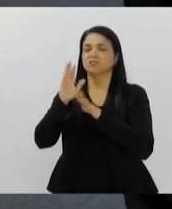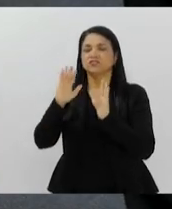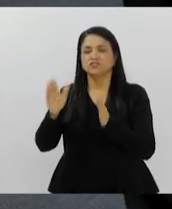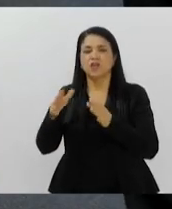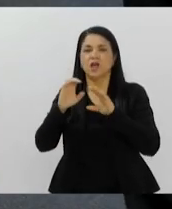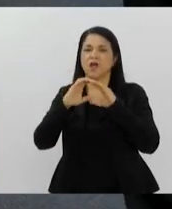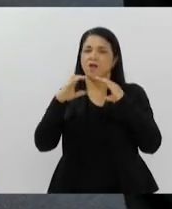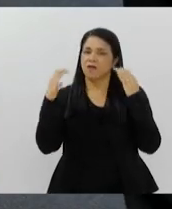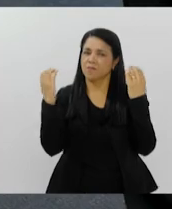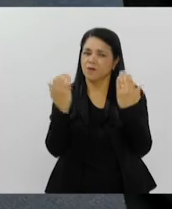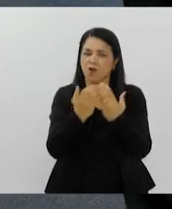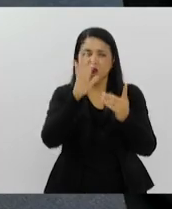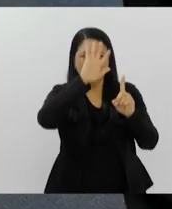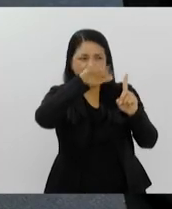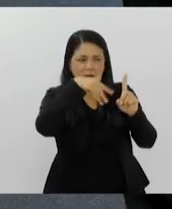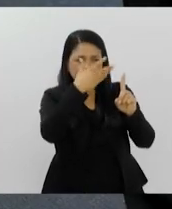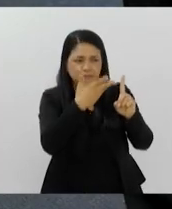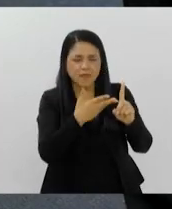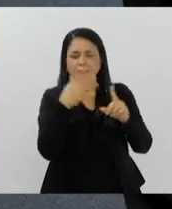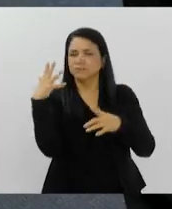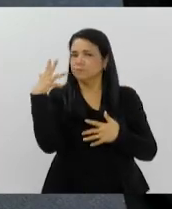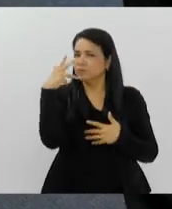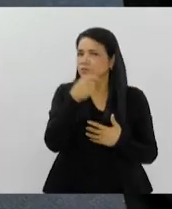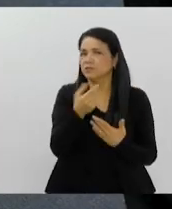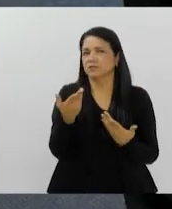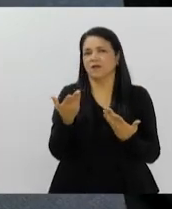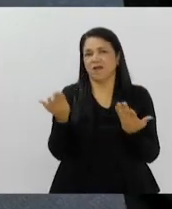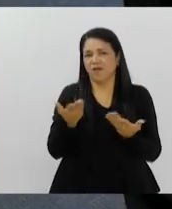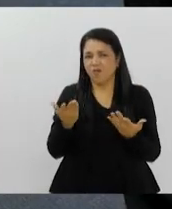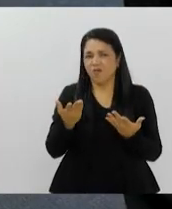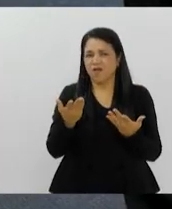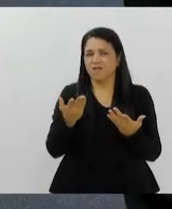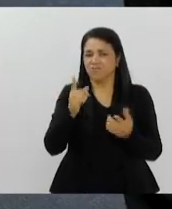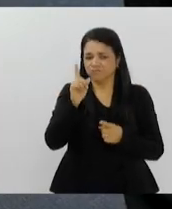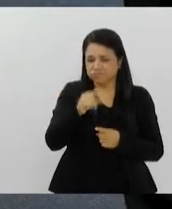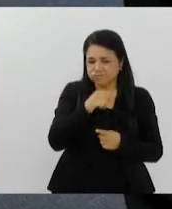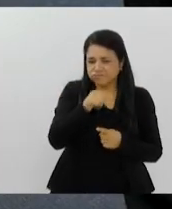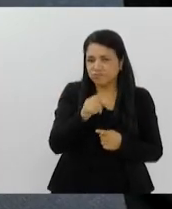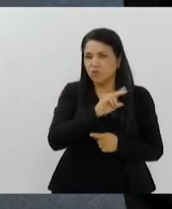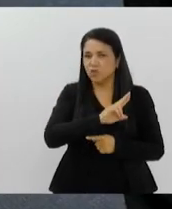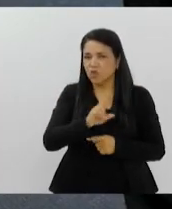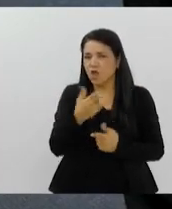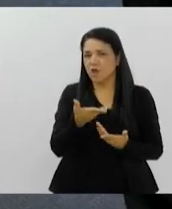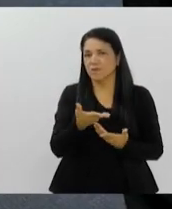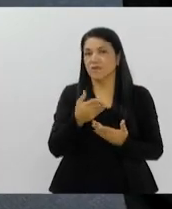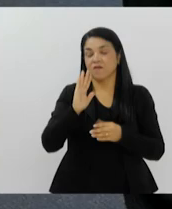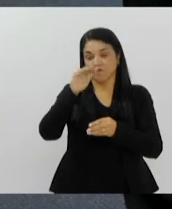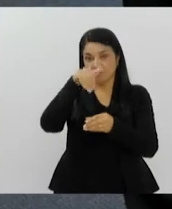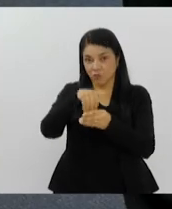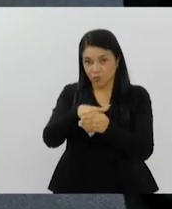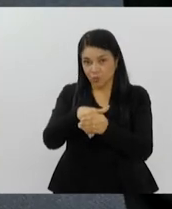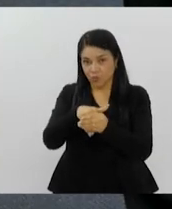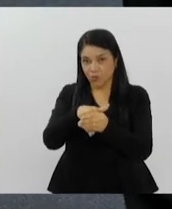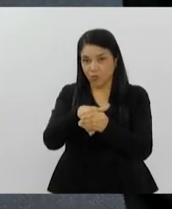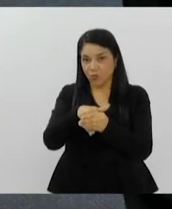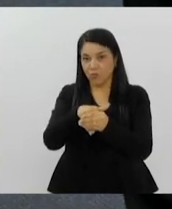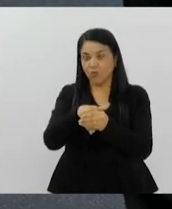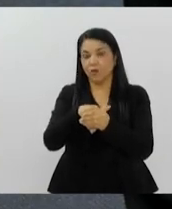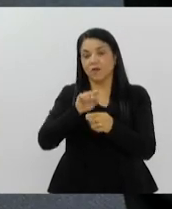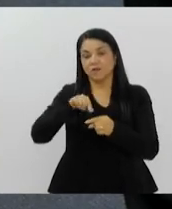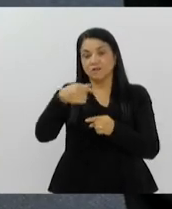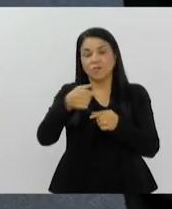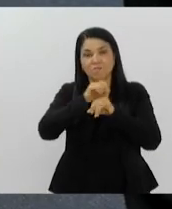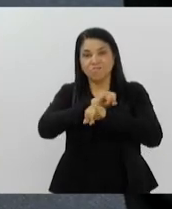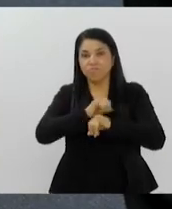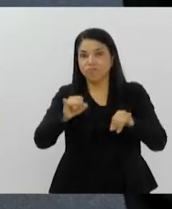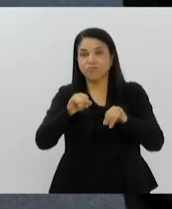homenagem que é tão bonita, não sei o quê, nós vamos nos abster. Aí insistiram com a votação, votou, depois deu uma péssima repercussão com a